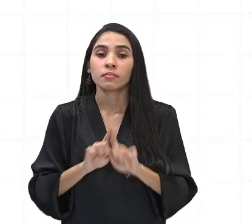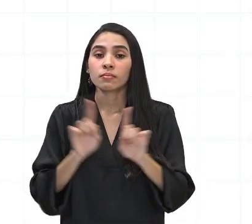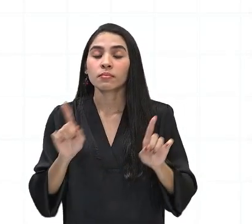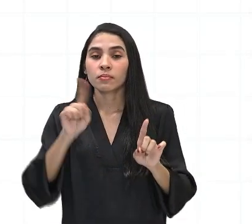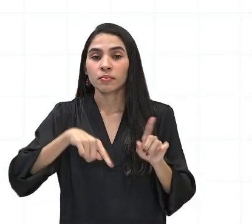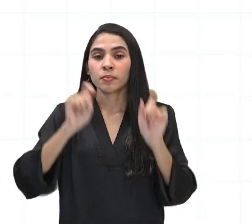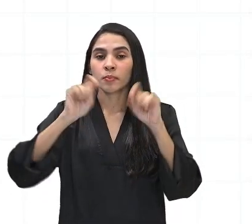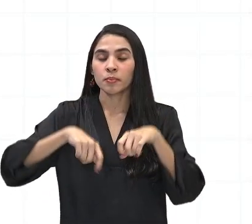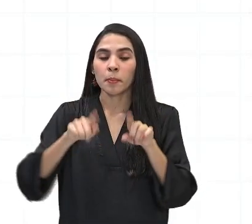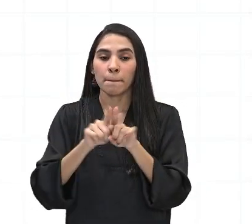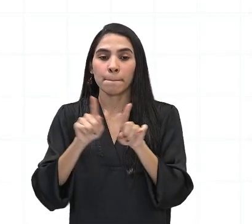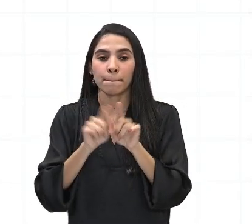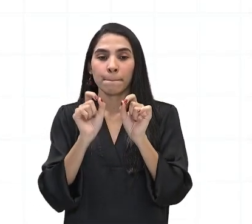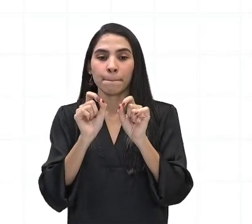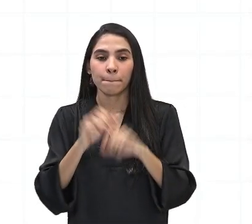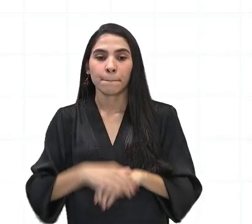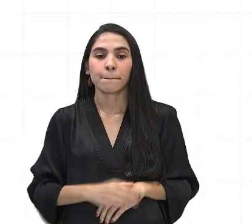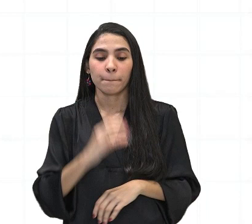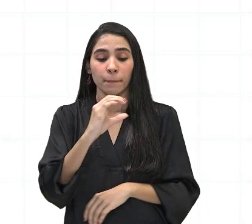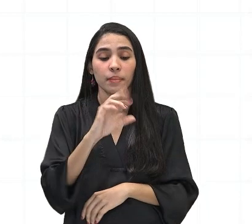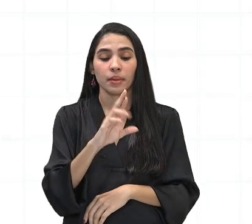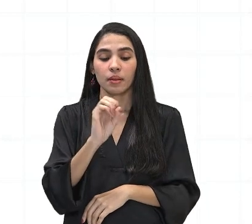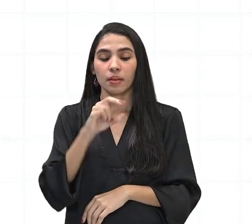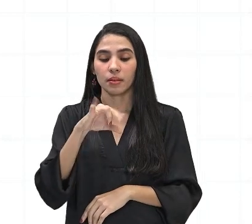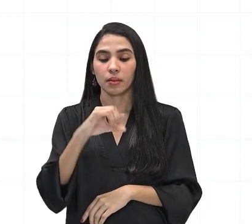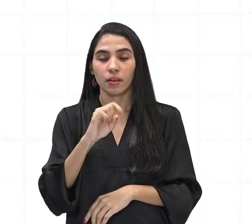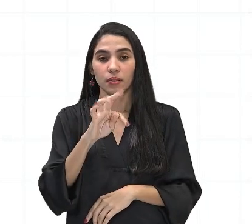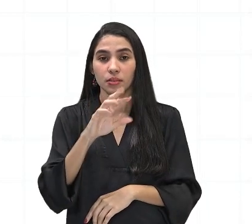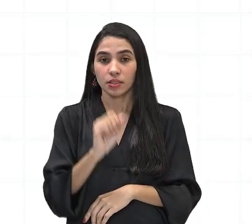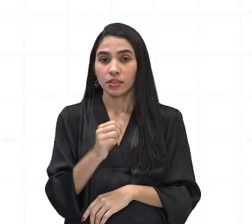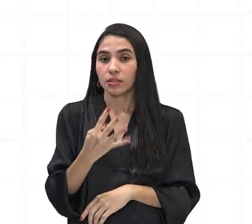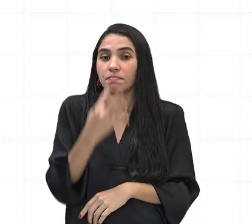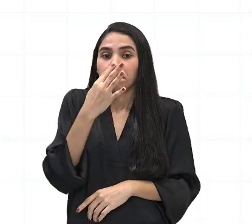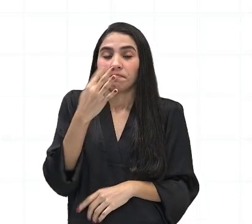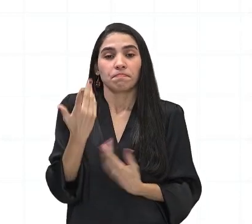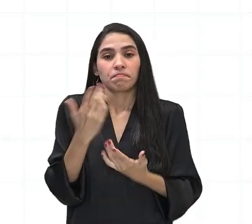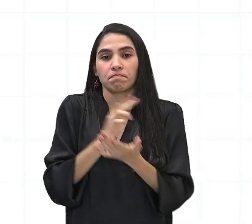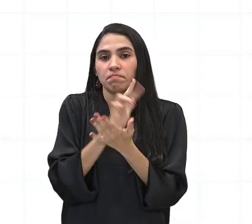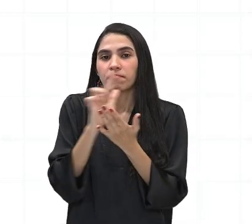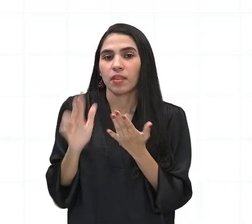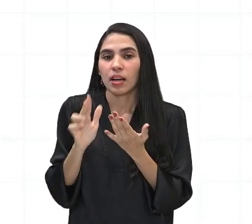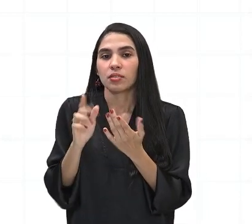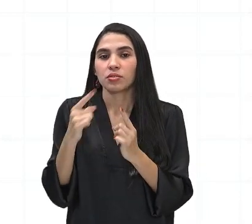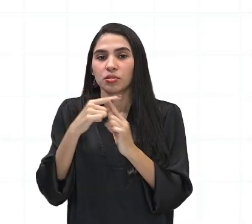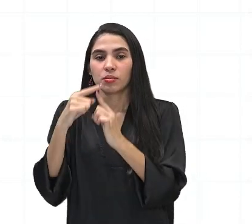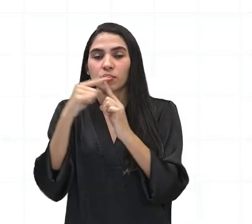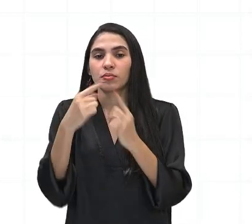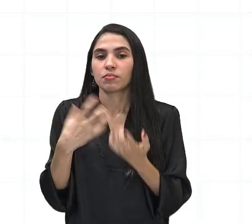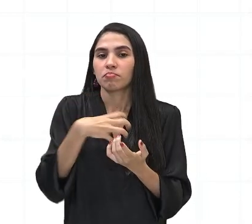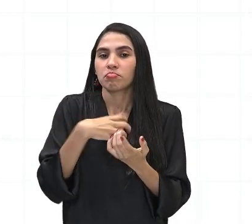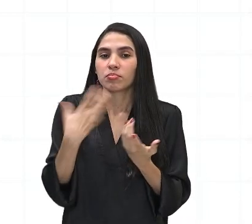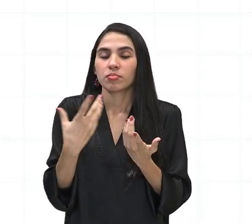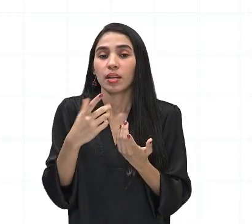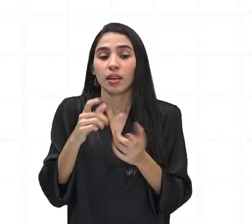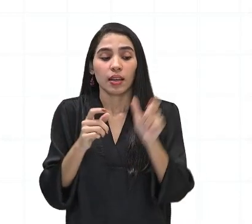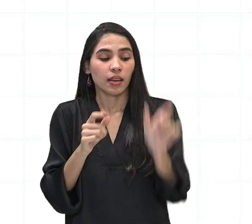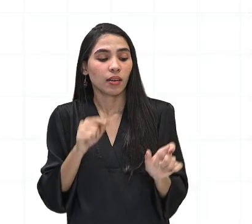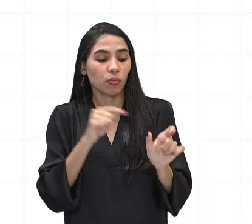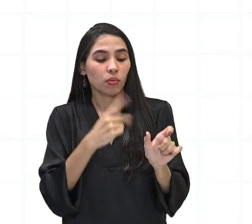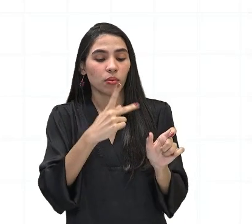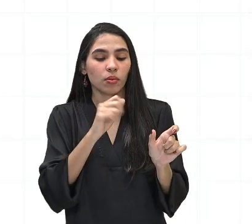O porteiro do edifício cochilava e eu furtei a flor. Trouxe-a para casa e coloquei-a no copo